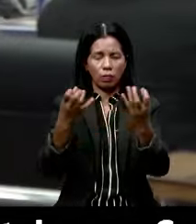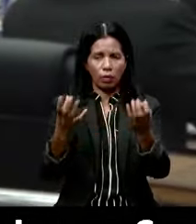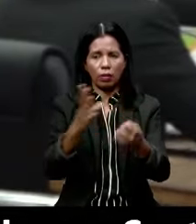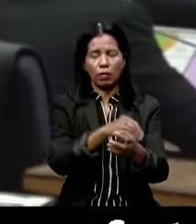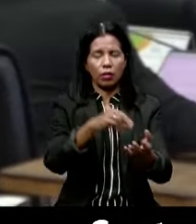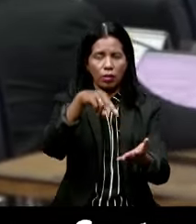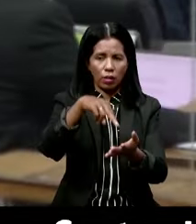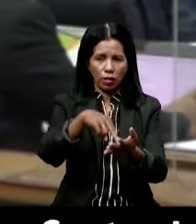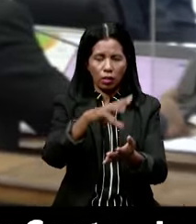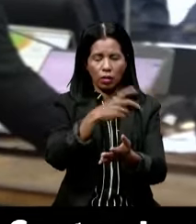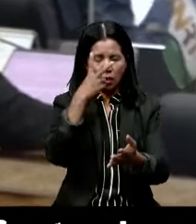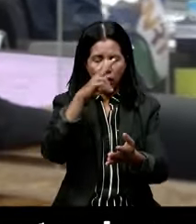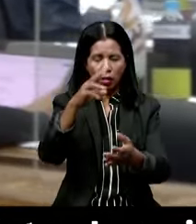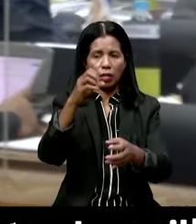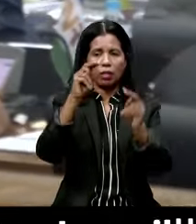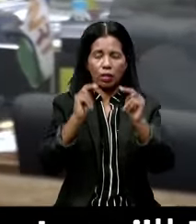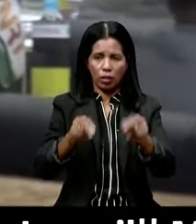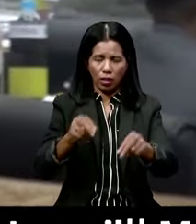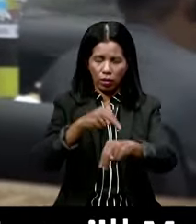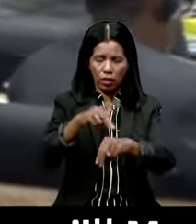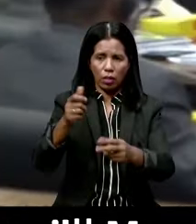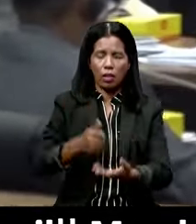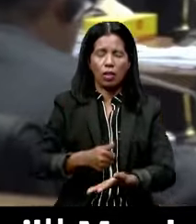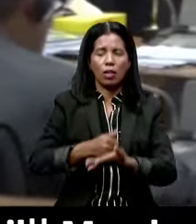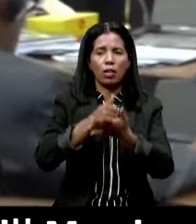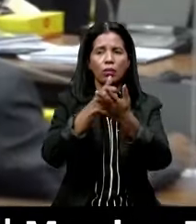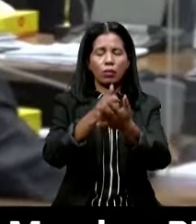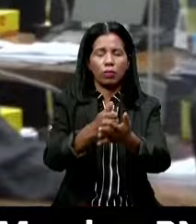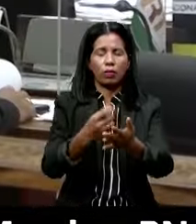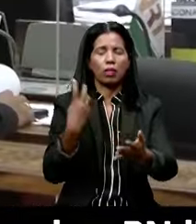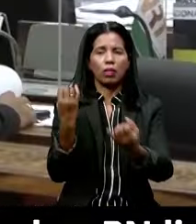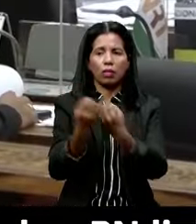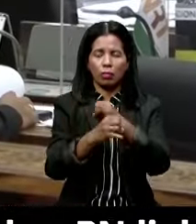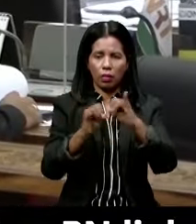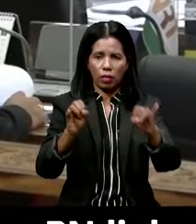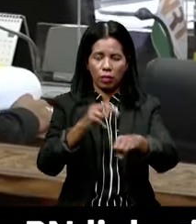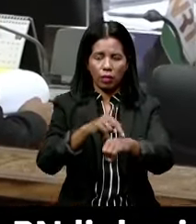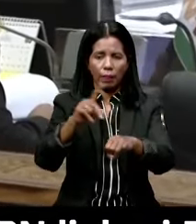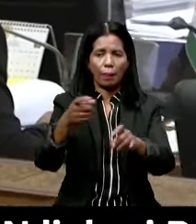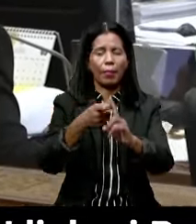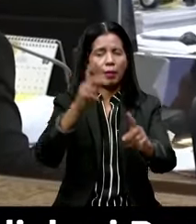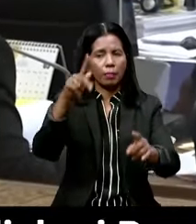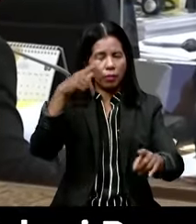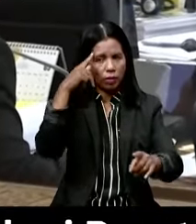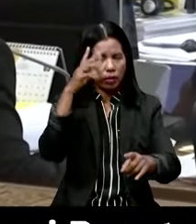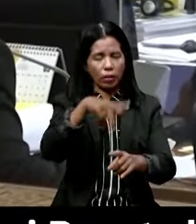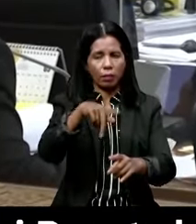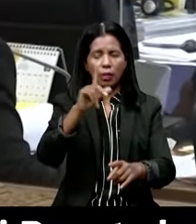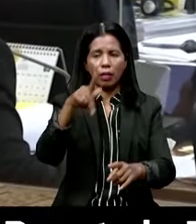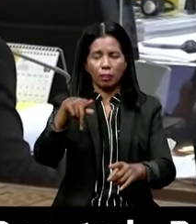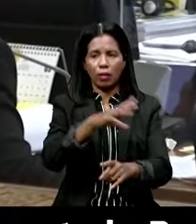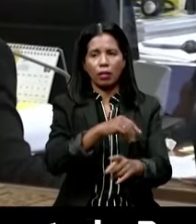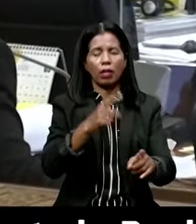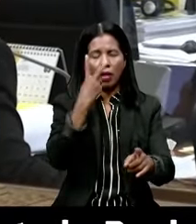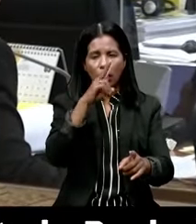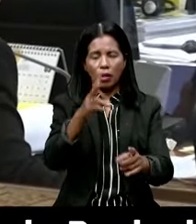existe a luta para interesse nacional, onde defende a soberania no independência nacional. Russi declaração política né, pelo peatonia balanço